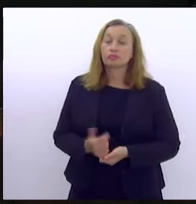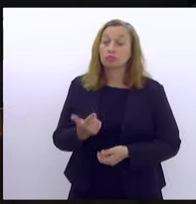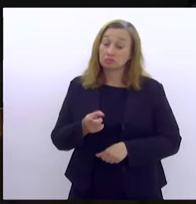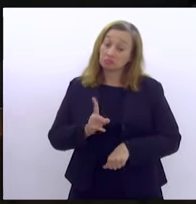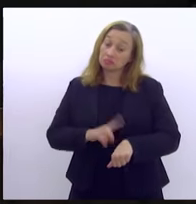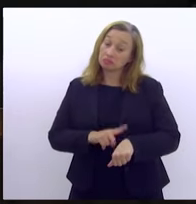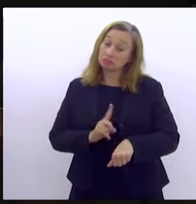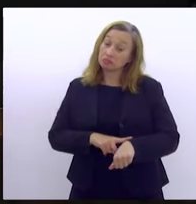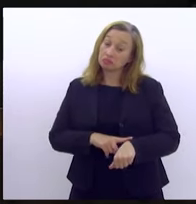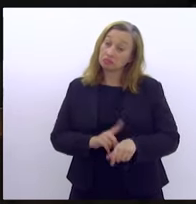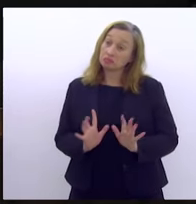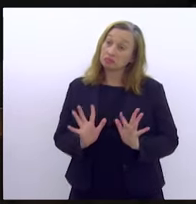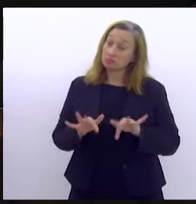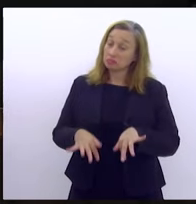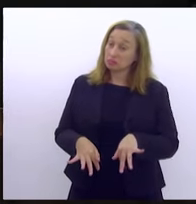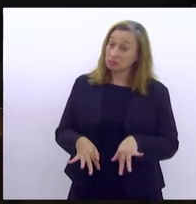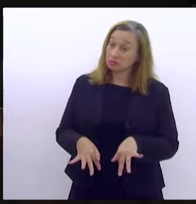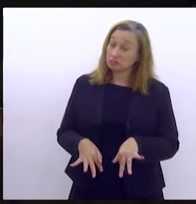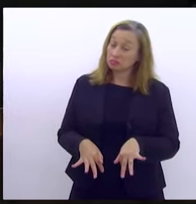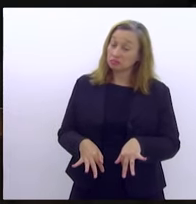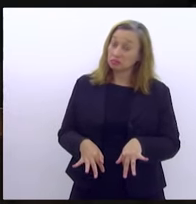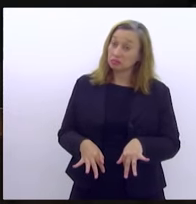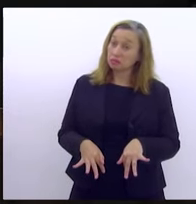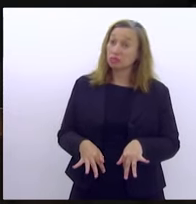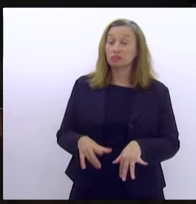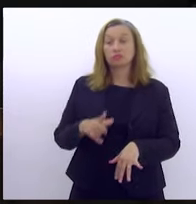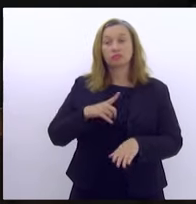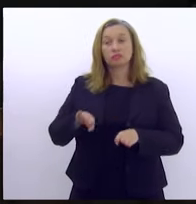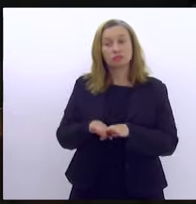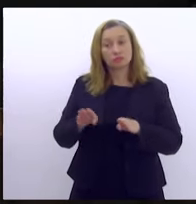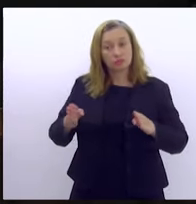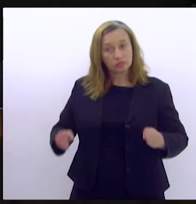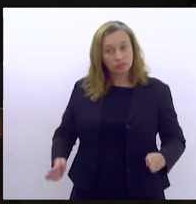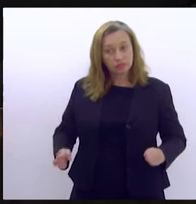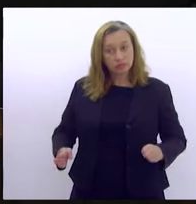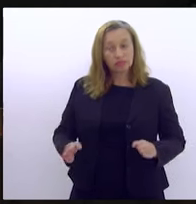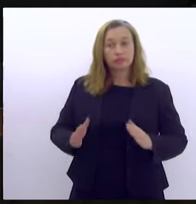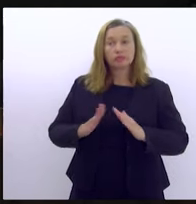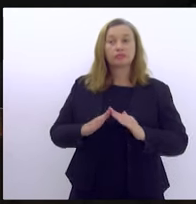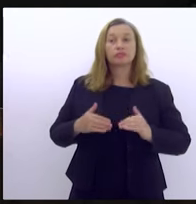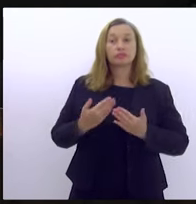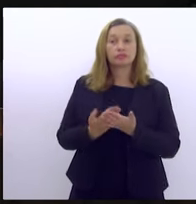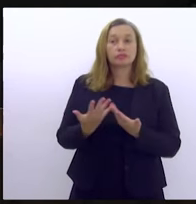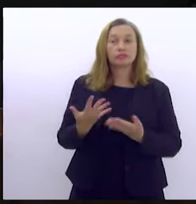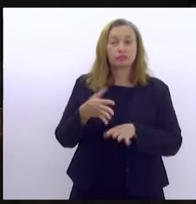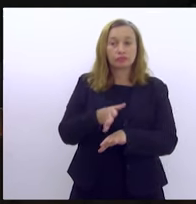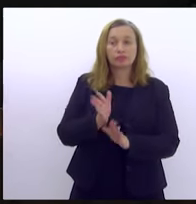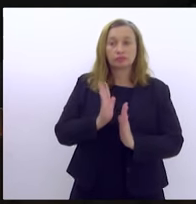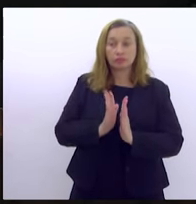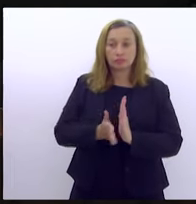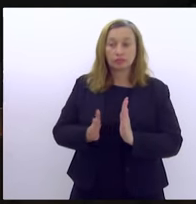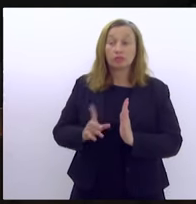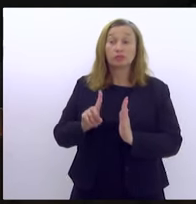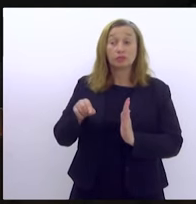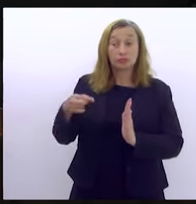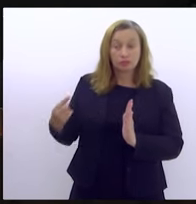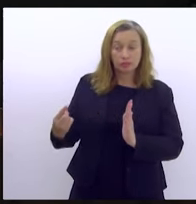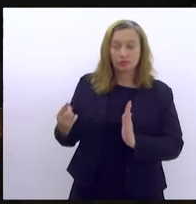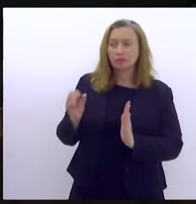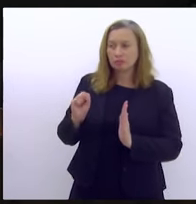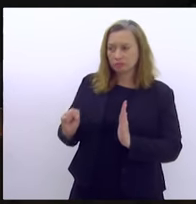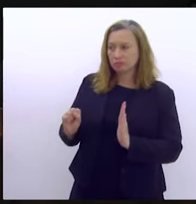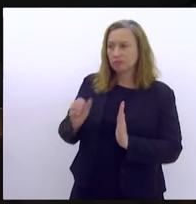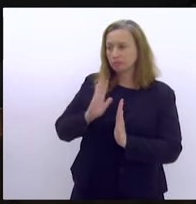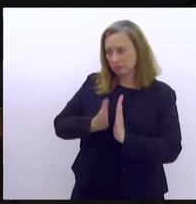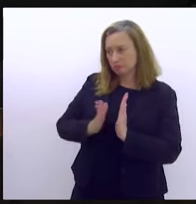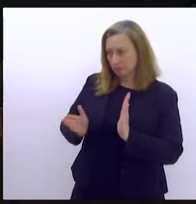tempo regimental acaba de esgotar, eu tenho aqui sobre a mesa uns requerimentos de inclusão. Logo em seguida, Vossa Excelência pede um